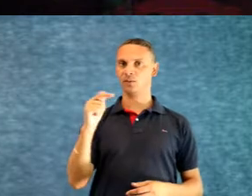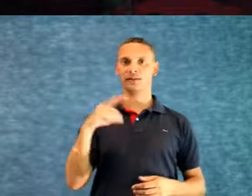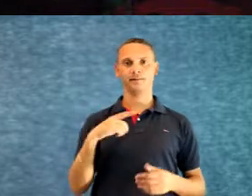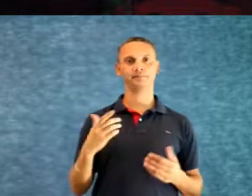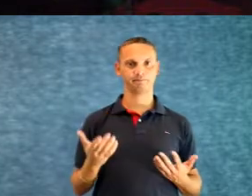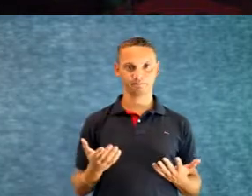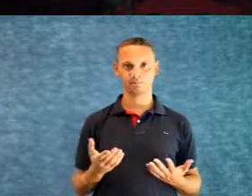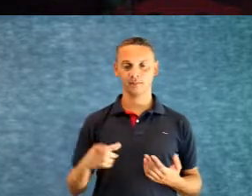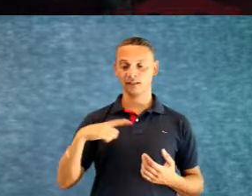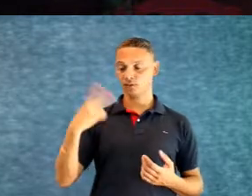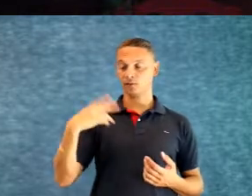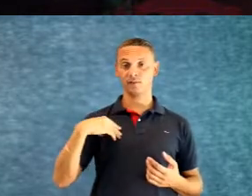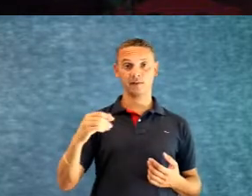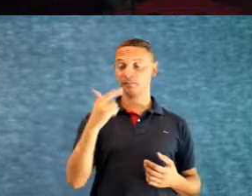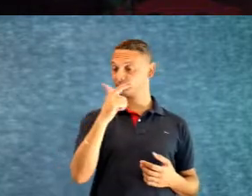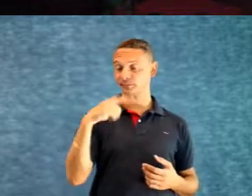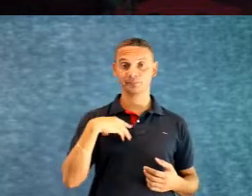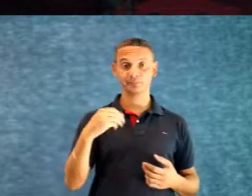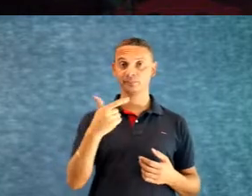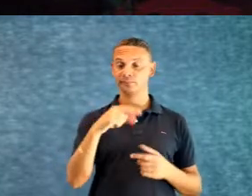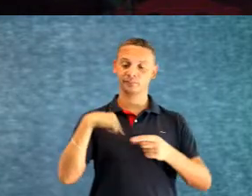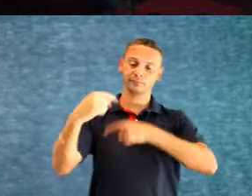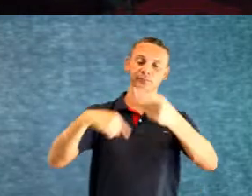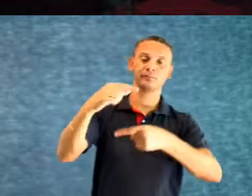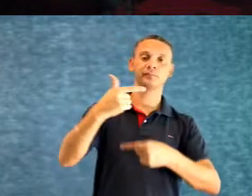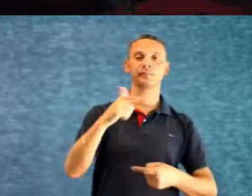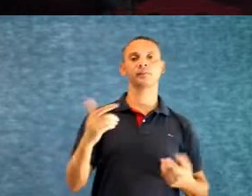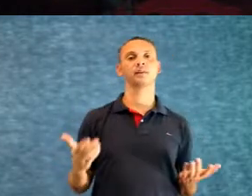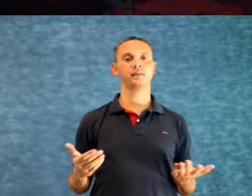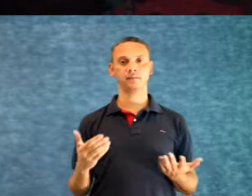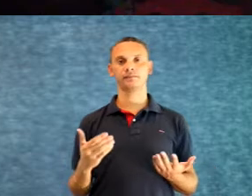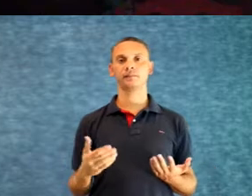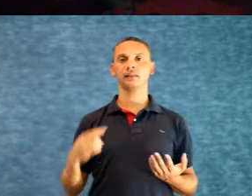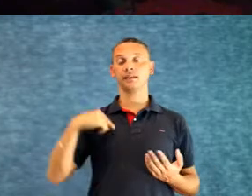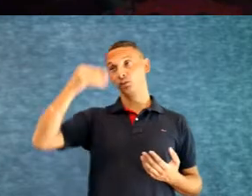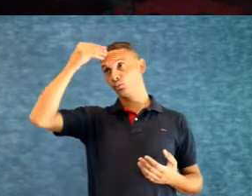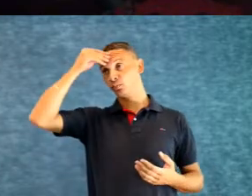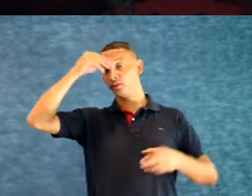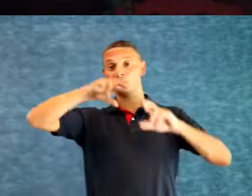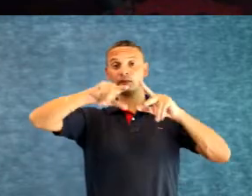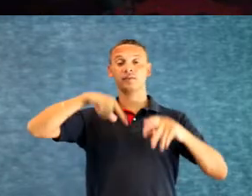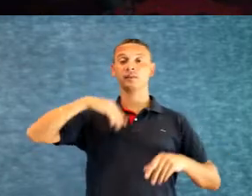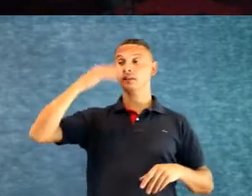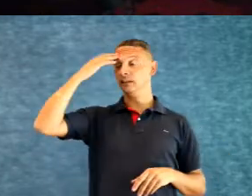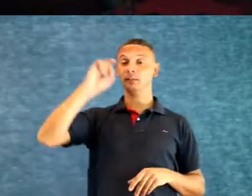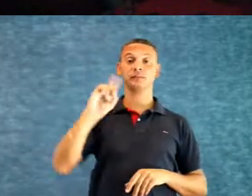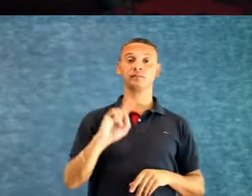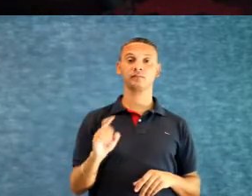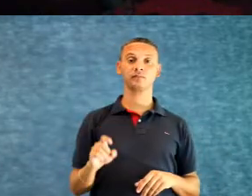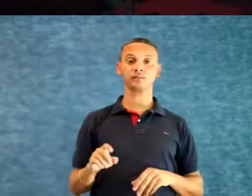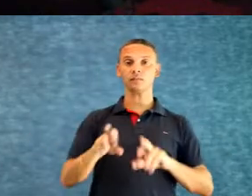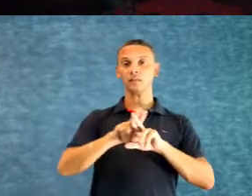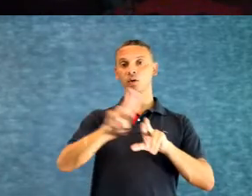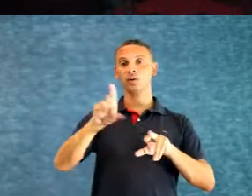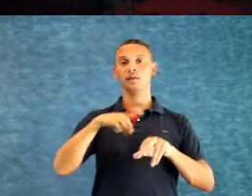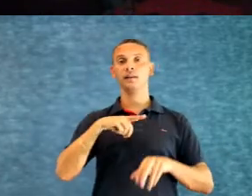que viajava, que voltava com alguma notícia, mas sabe aquela desconfiança? Será? Será que é livro dela? Me falaram isso. Será que ela